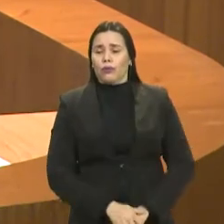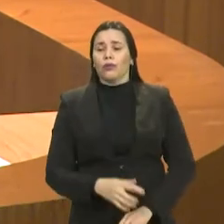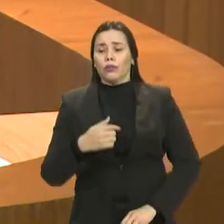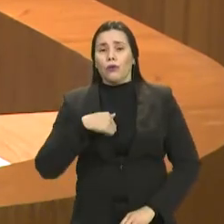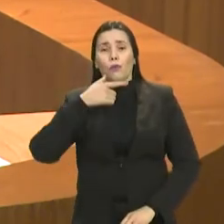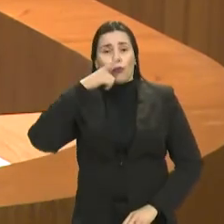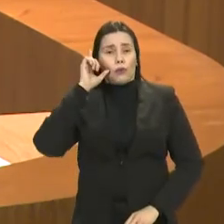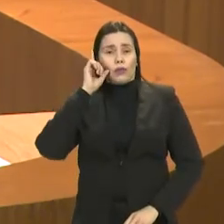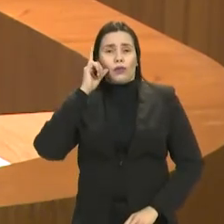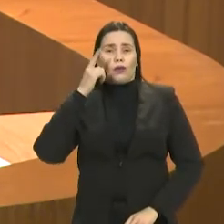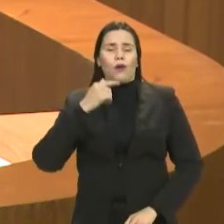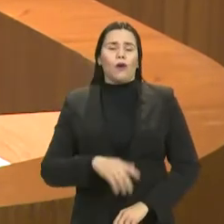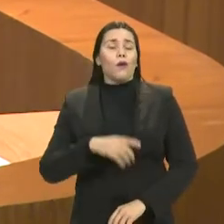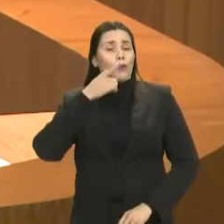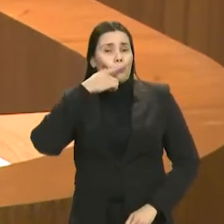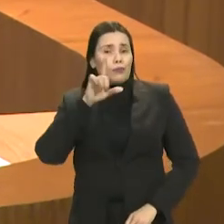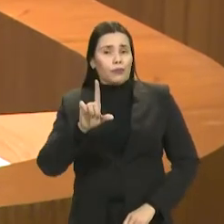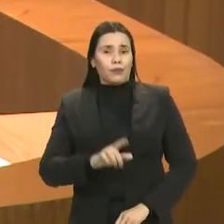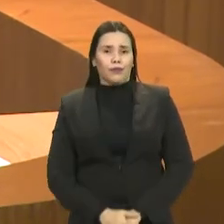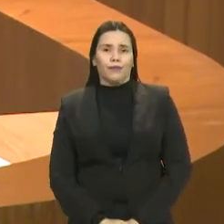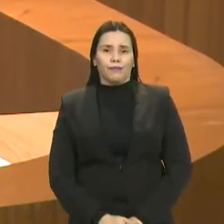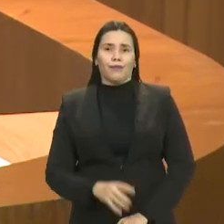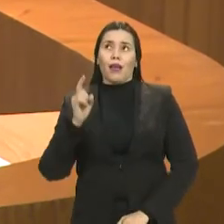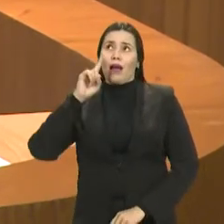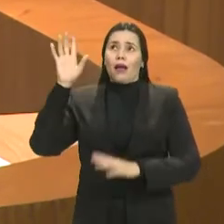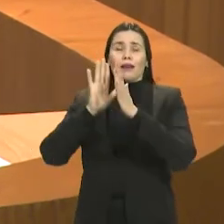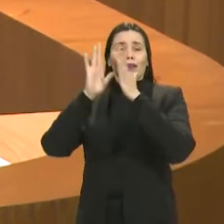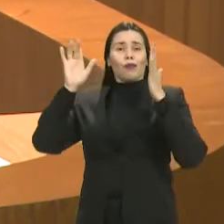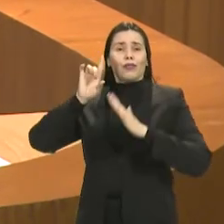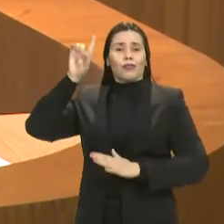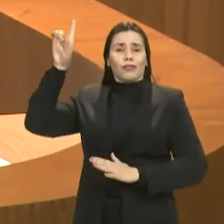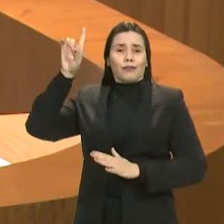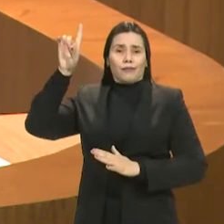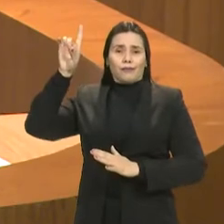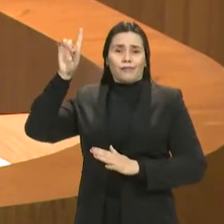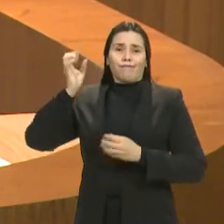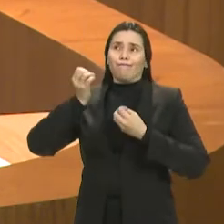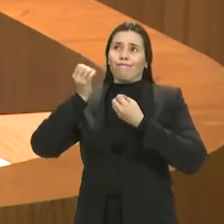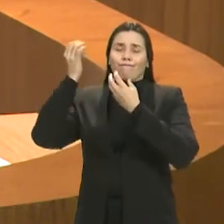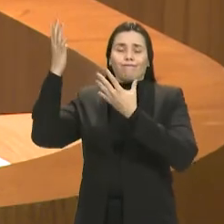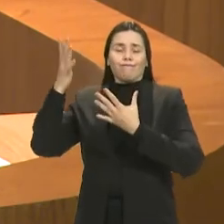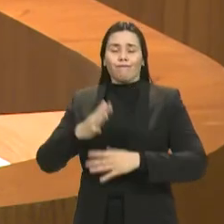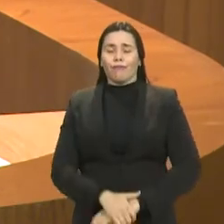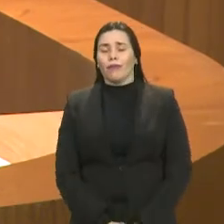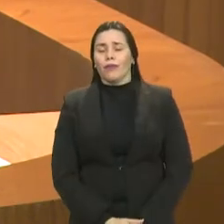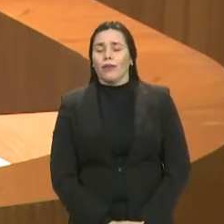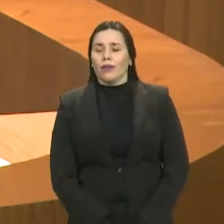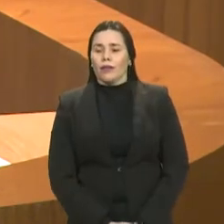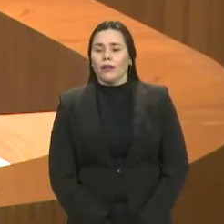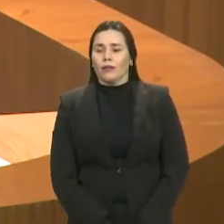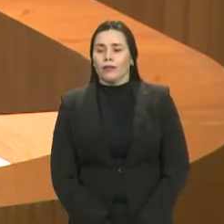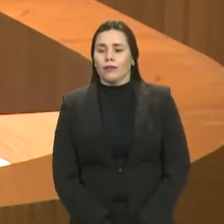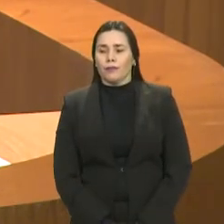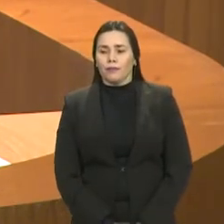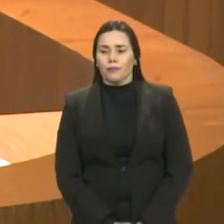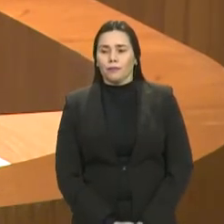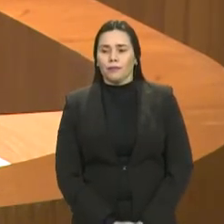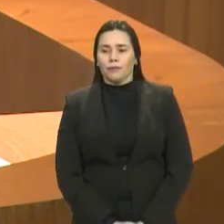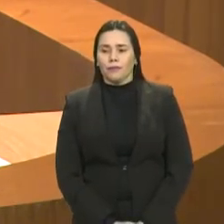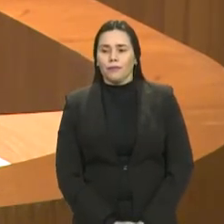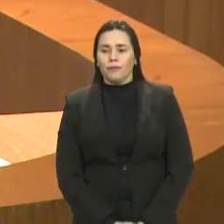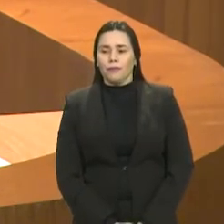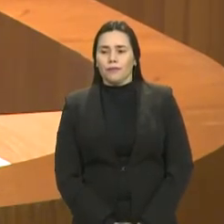Senhor e daí então hoje podemos dizer que finalmente surge